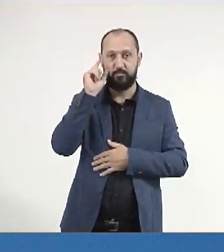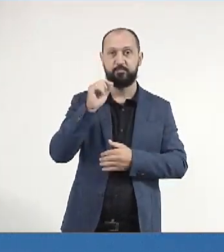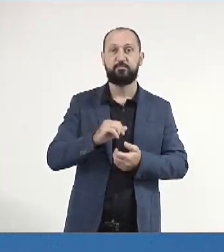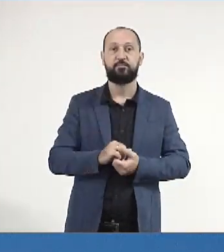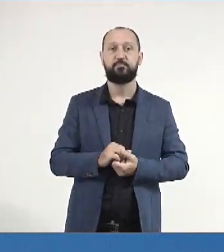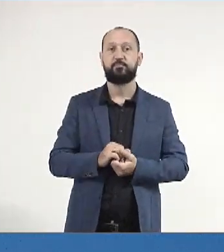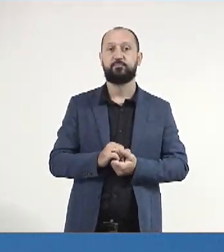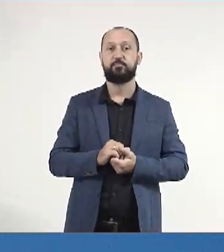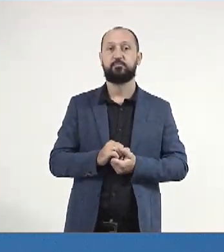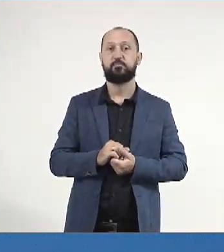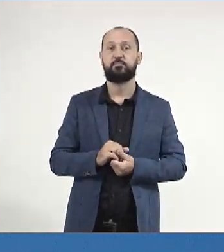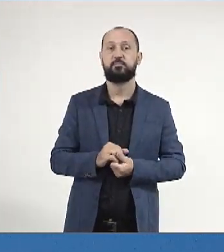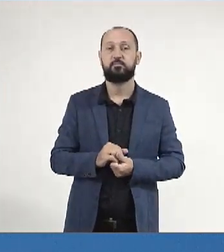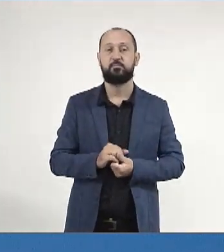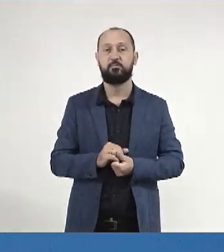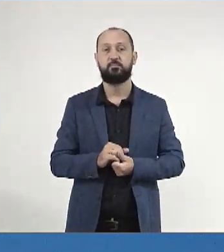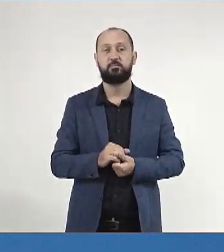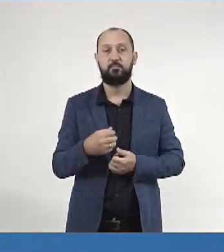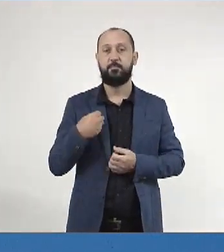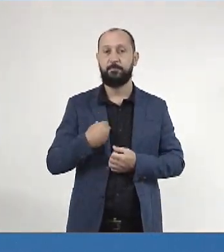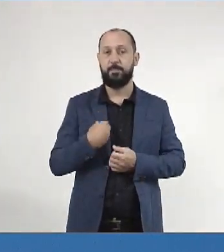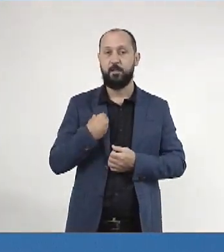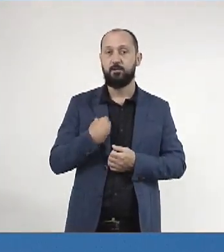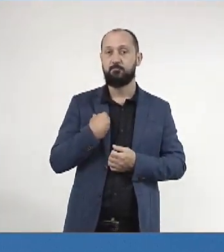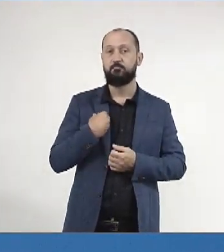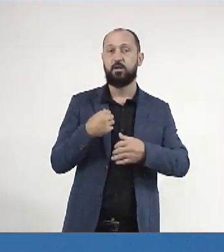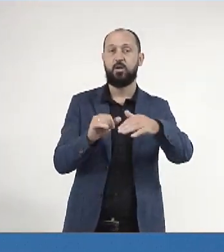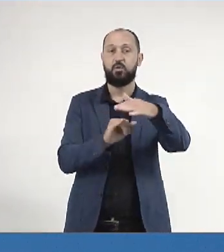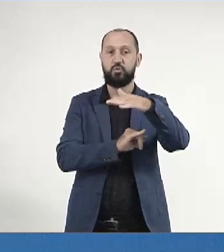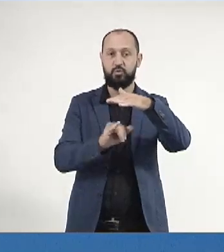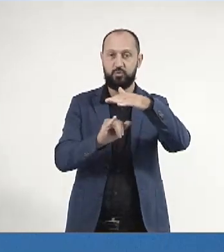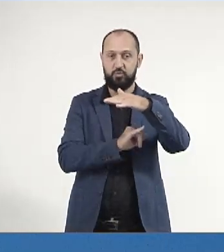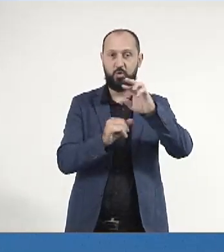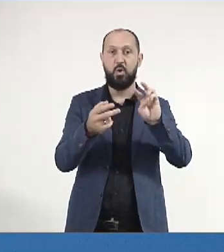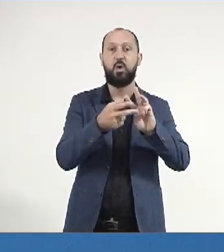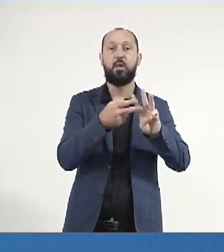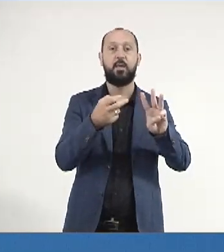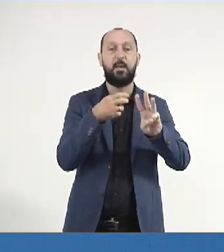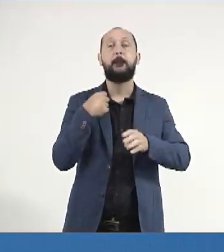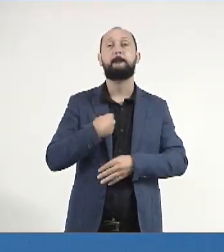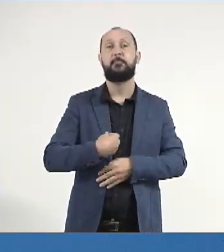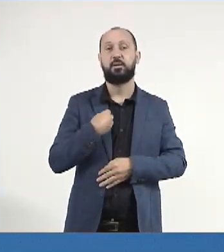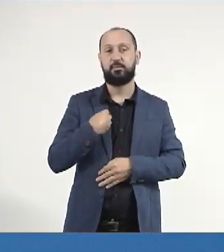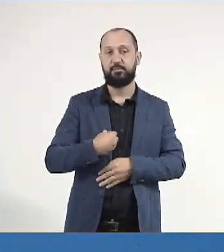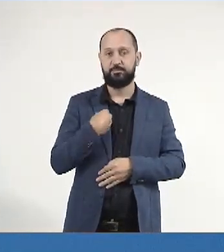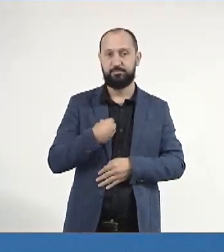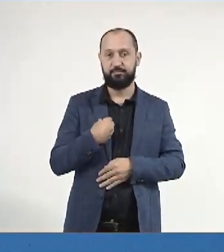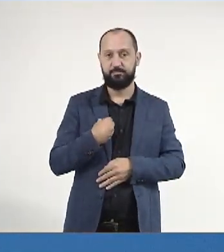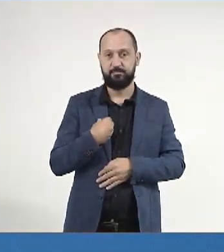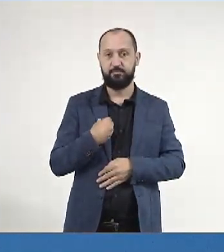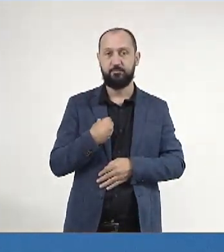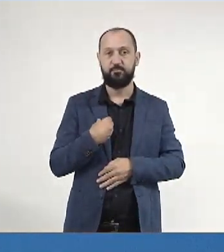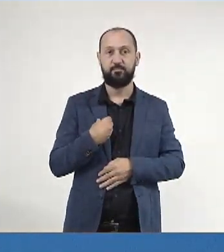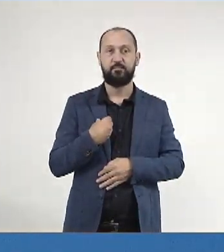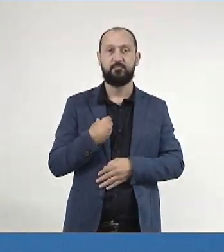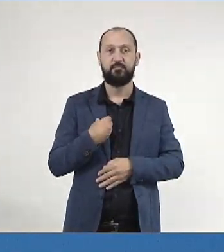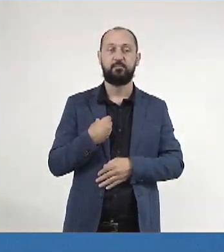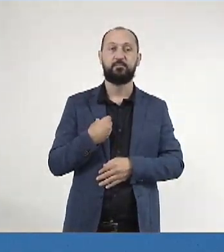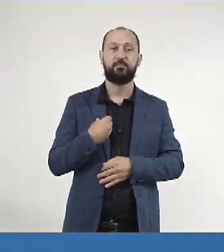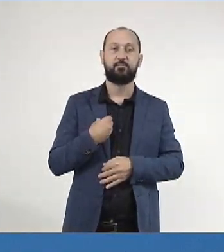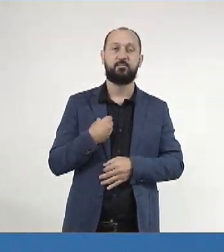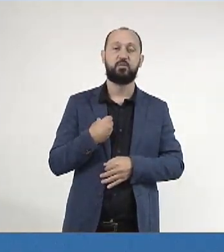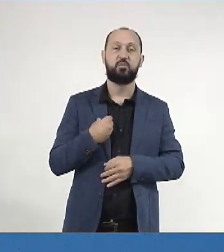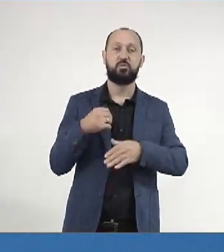tema, em que participa as entidades indígenas, em que participa as entidades